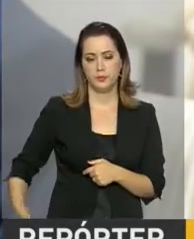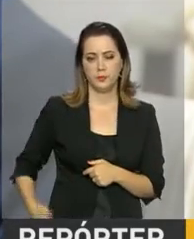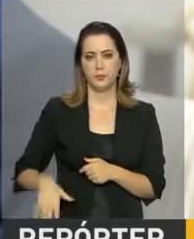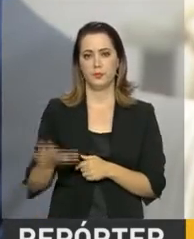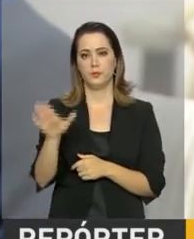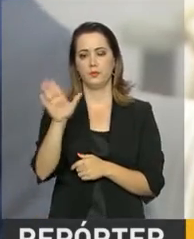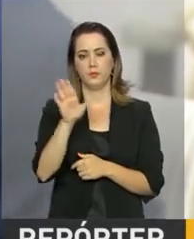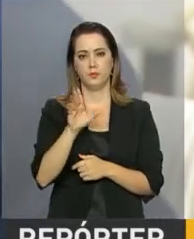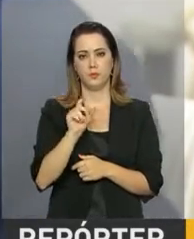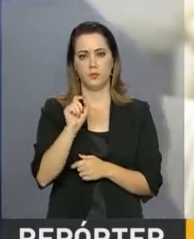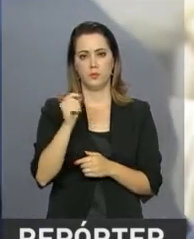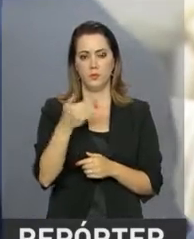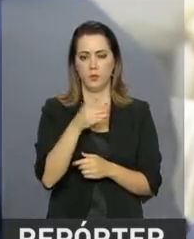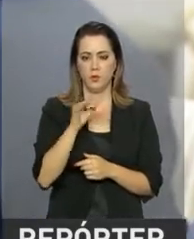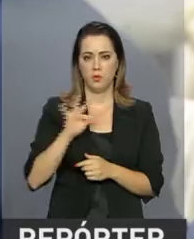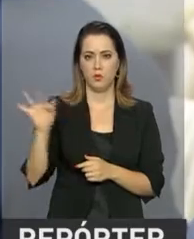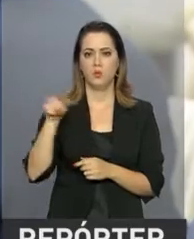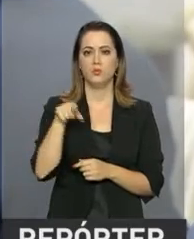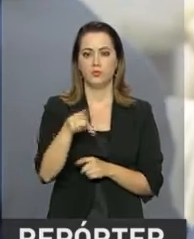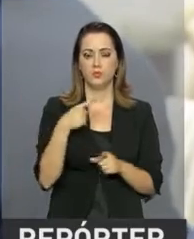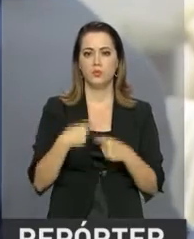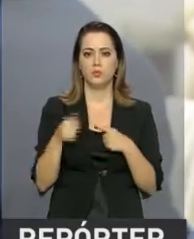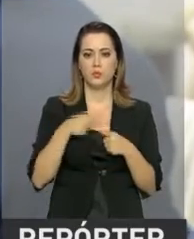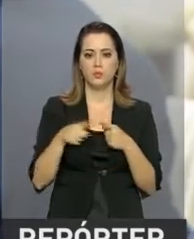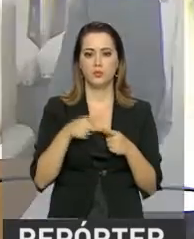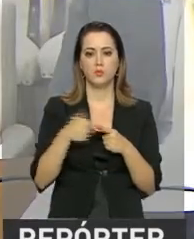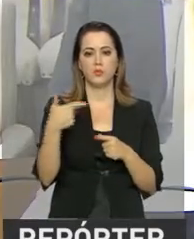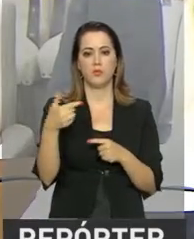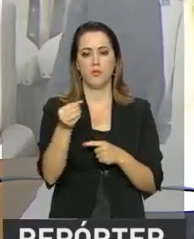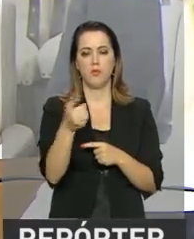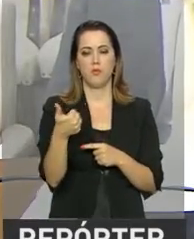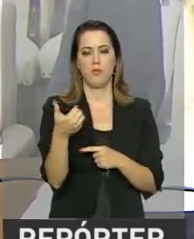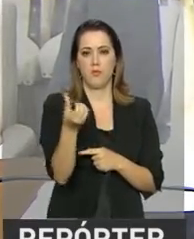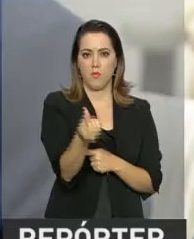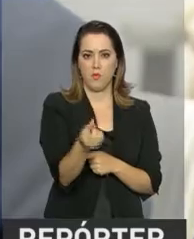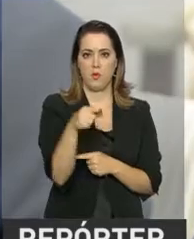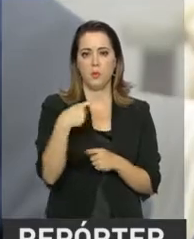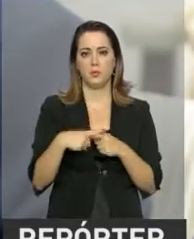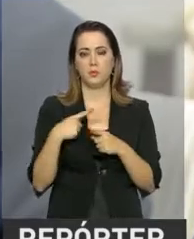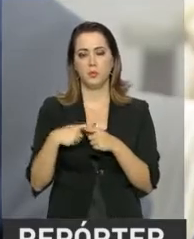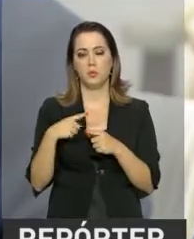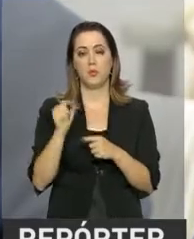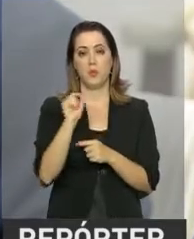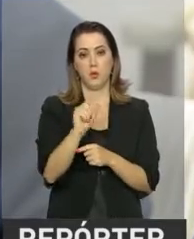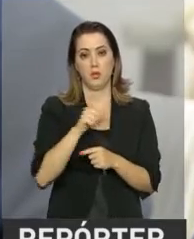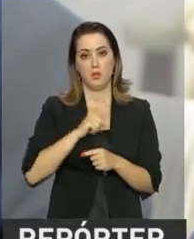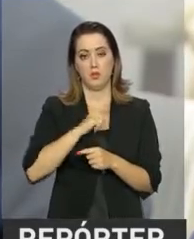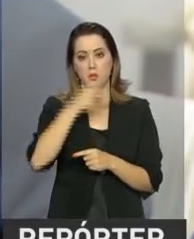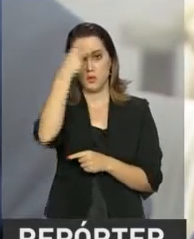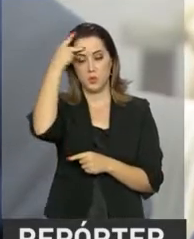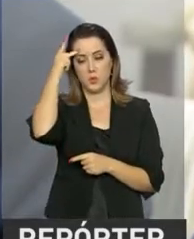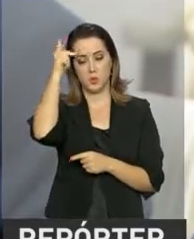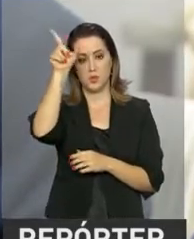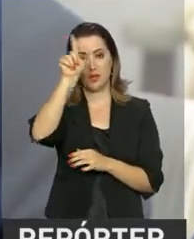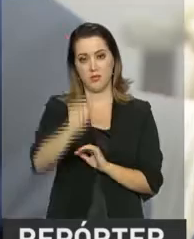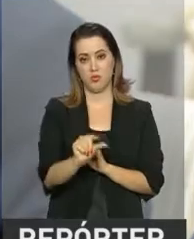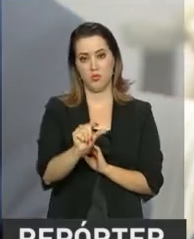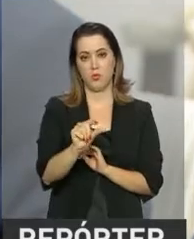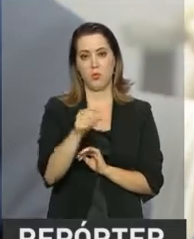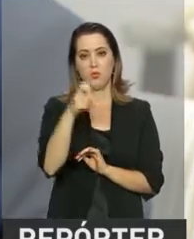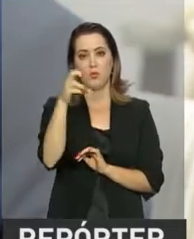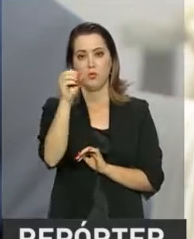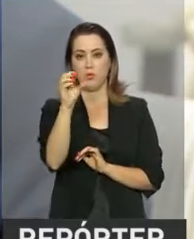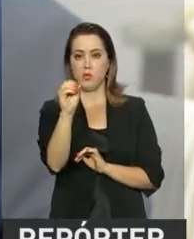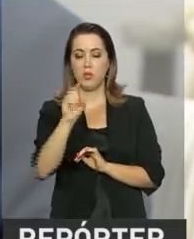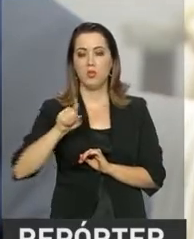central, e isso se acentuou bastante em 2016. O número de contribuintes se reduz em 500 mil aproximadamente esse